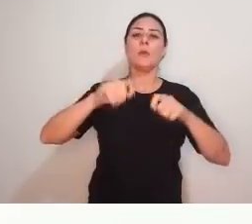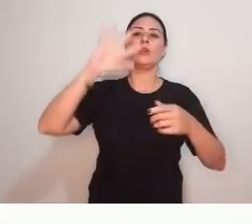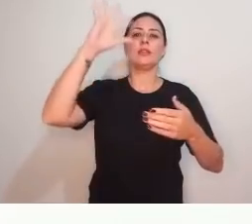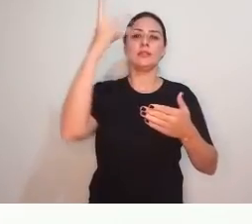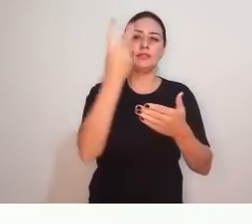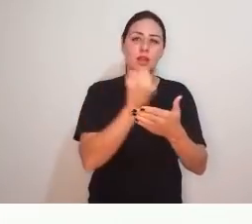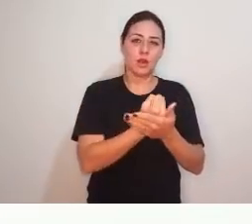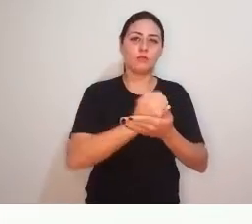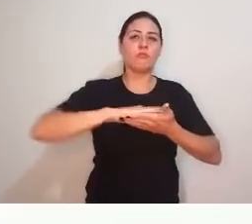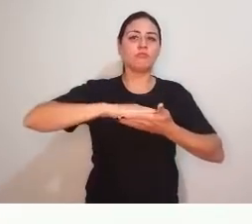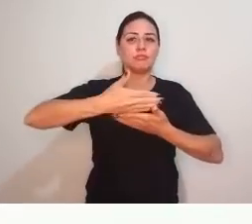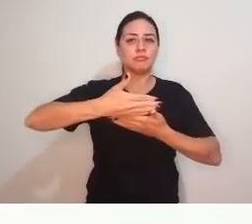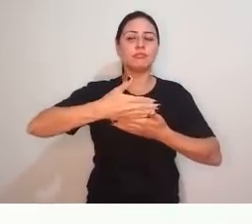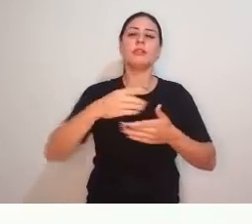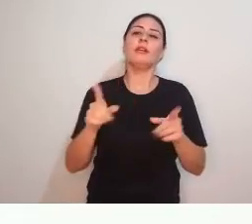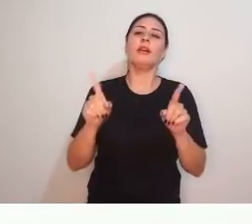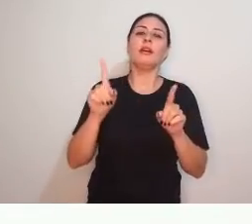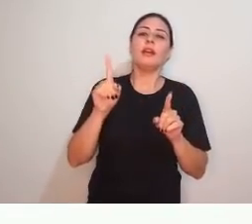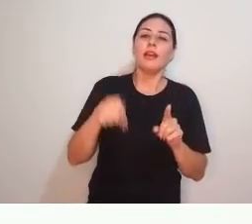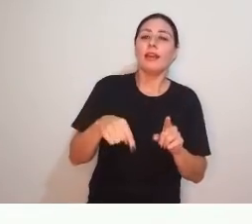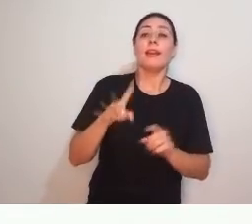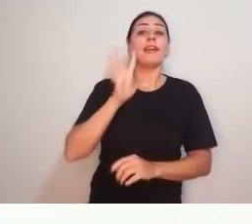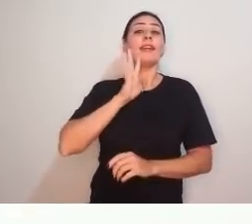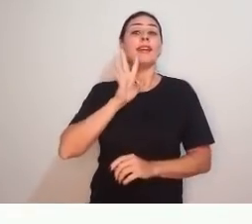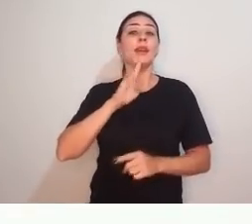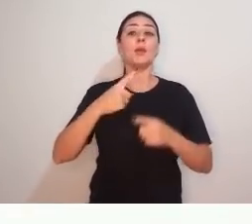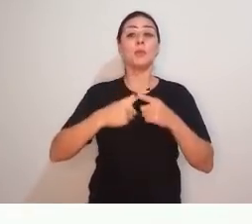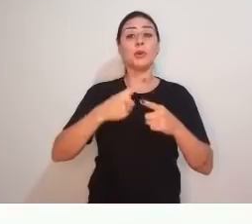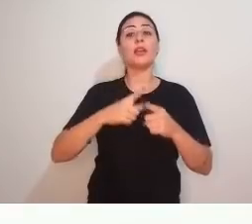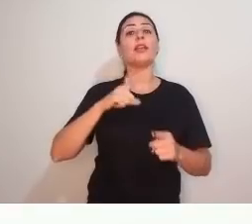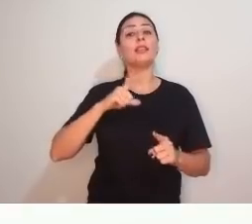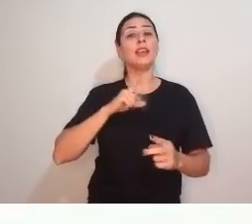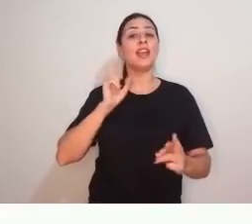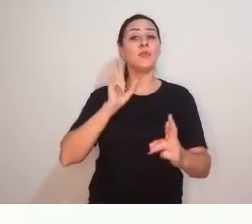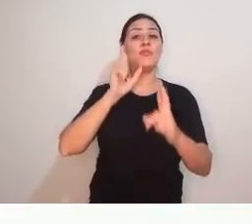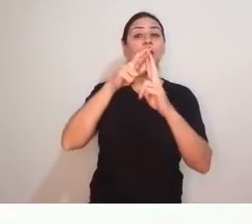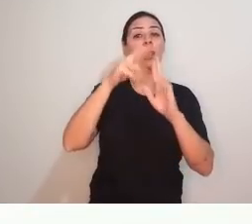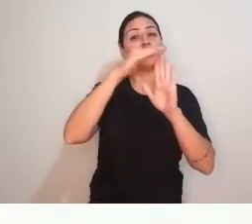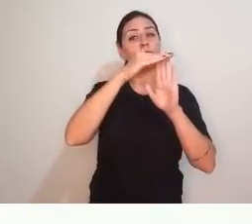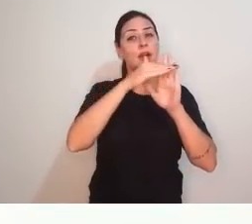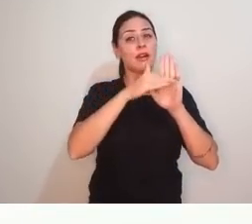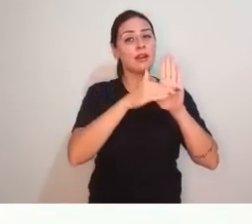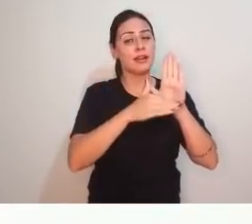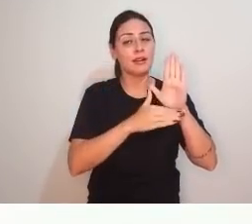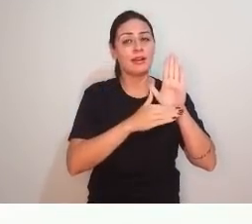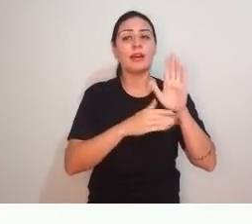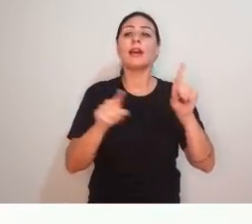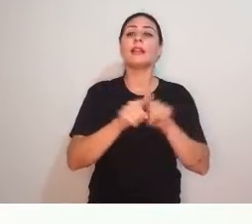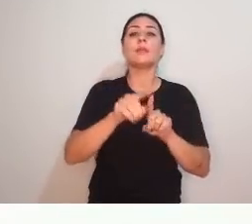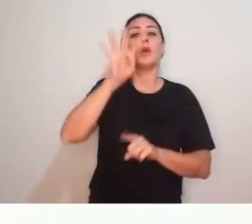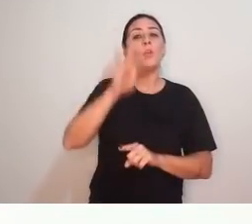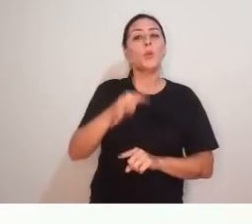rede. E é bacana porque você tem as referências e nesses quadros que eu coloquei aqui, você tem os links para você encontrar